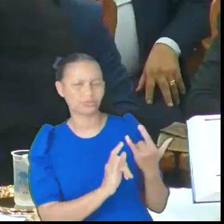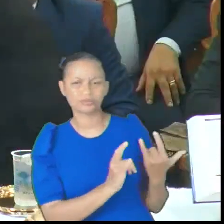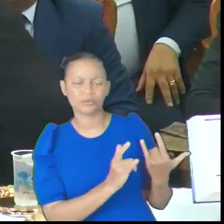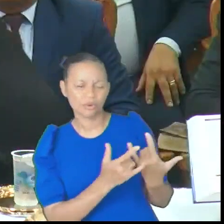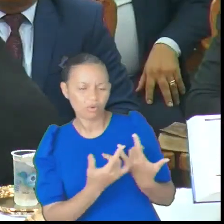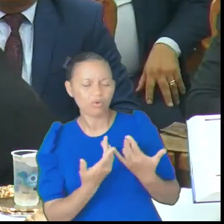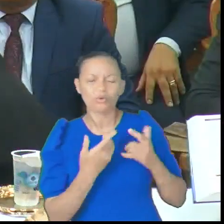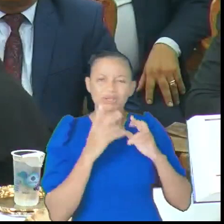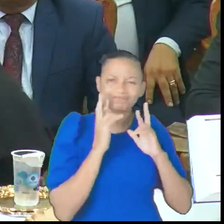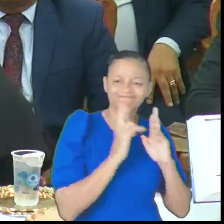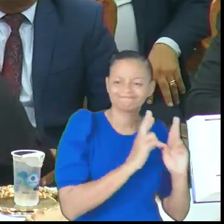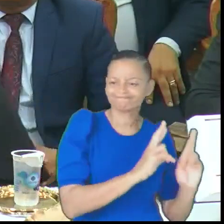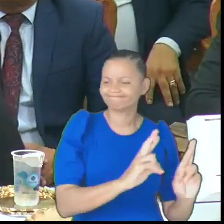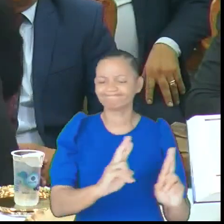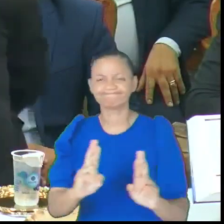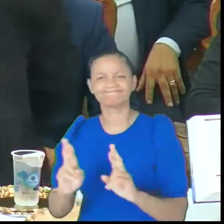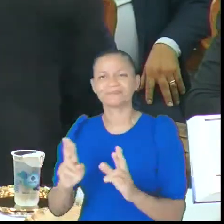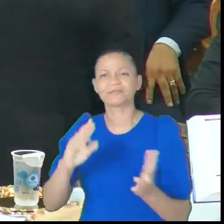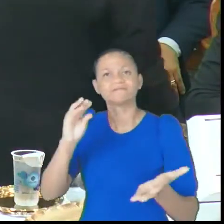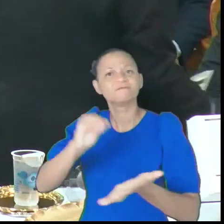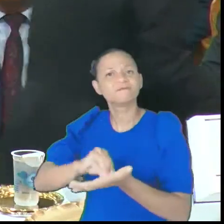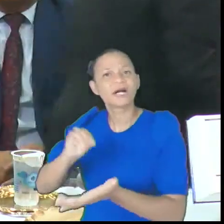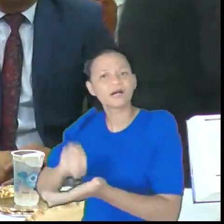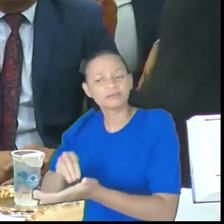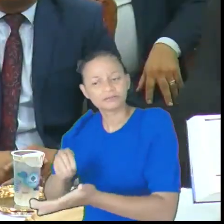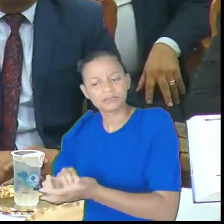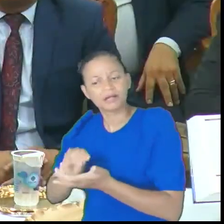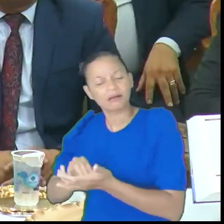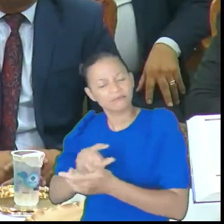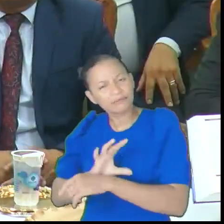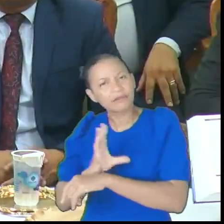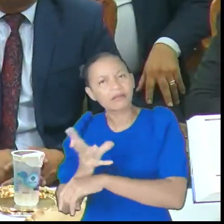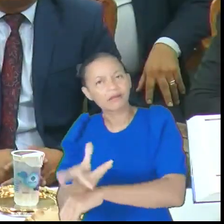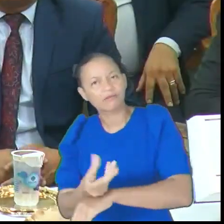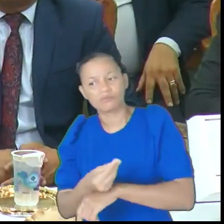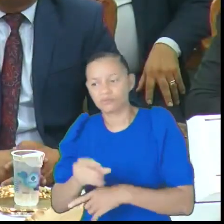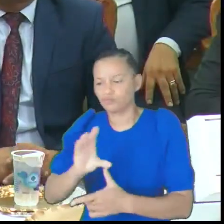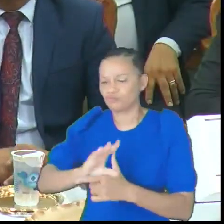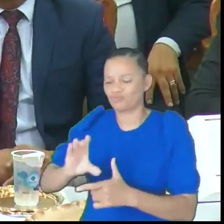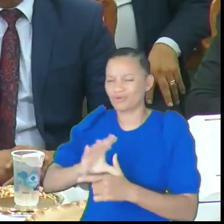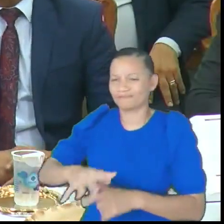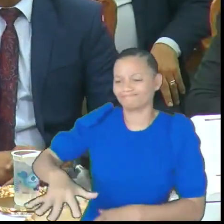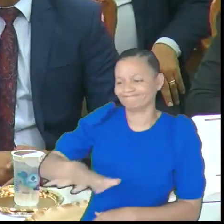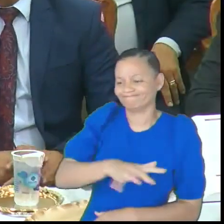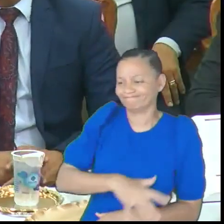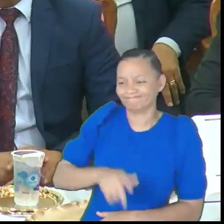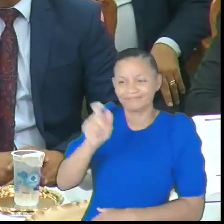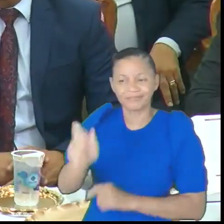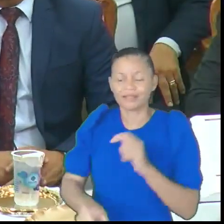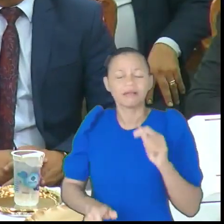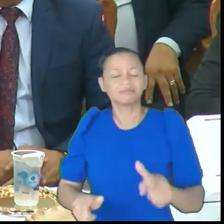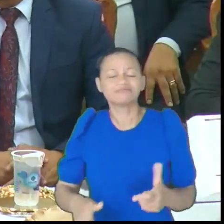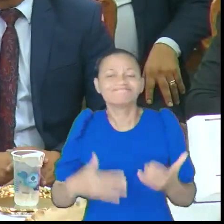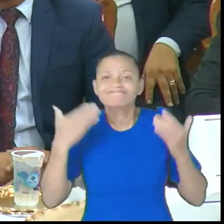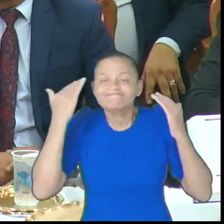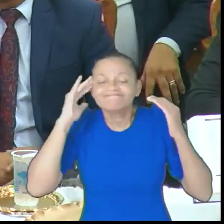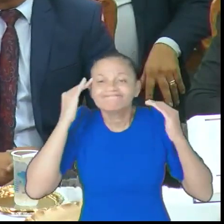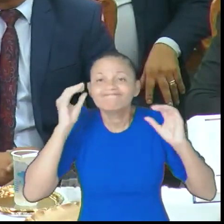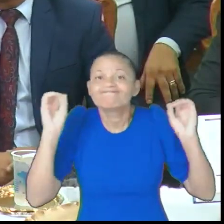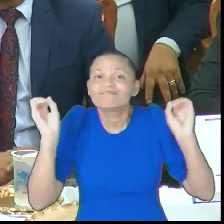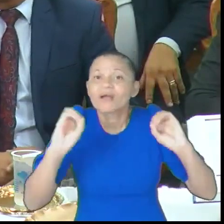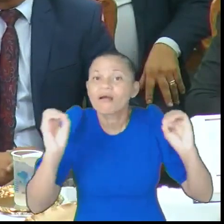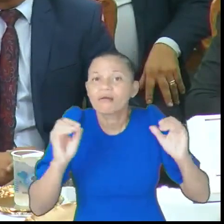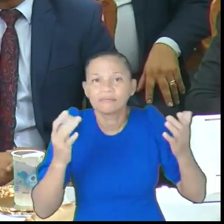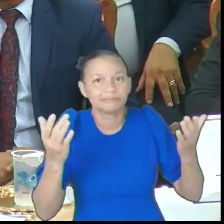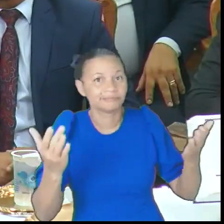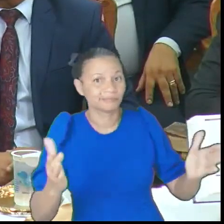semelhante. Faltava isso na igreja de Corinto, que eles ainda não haviam compreendido. Ora, quando